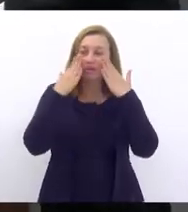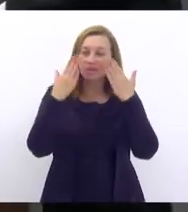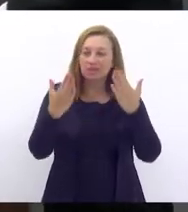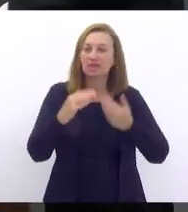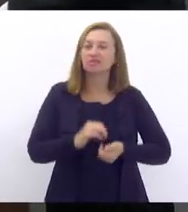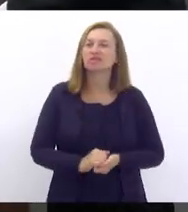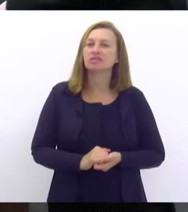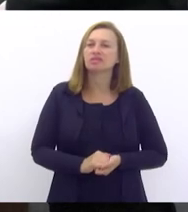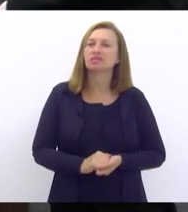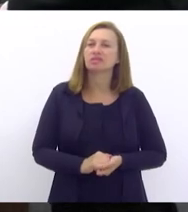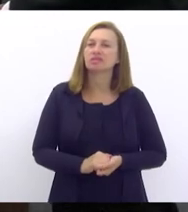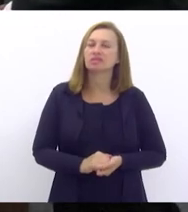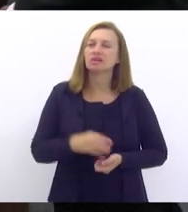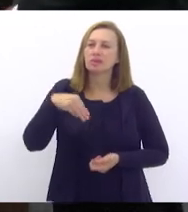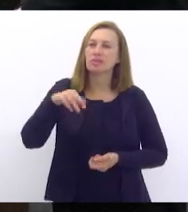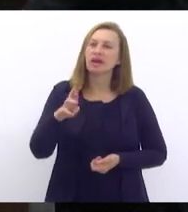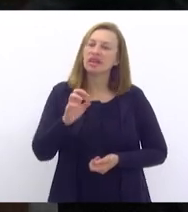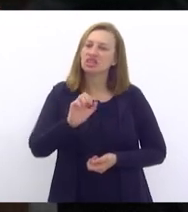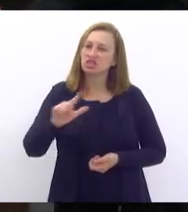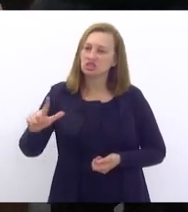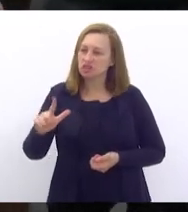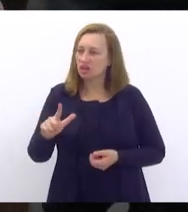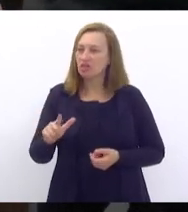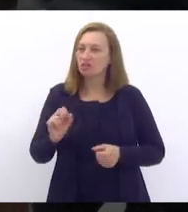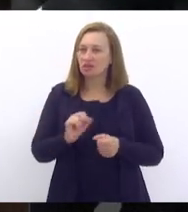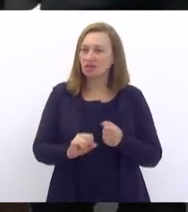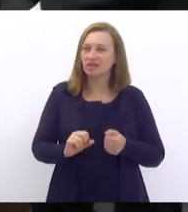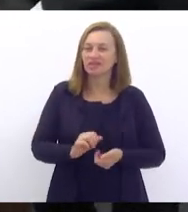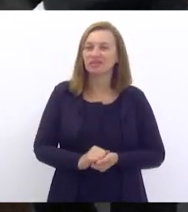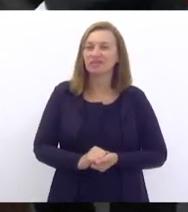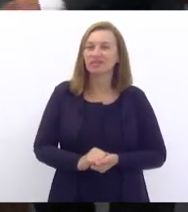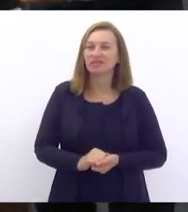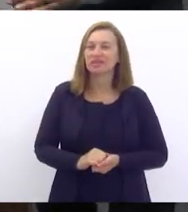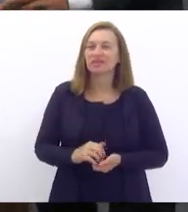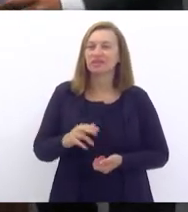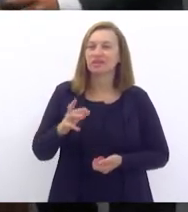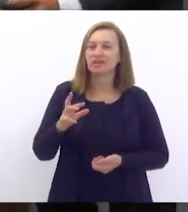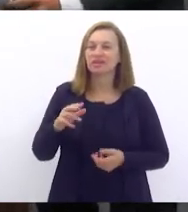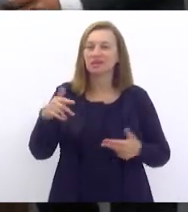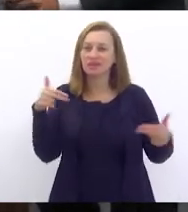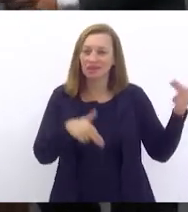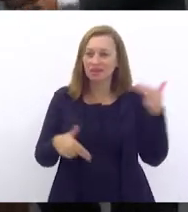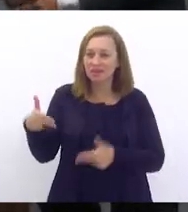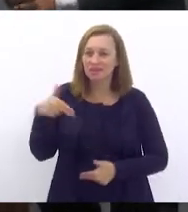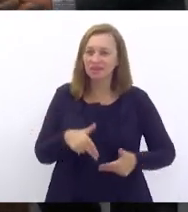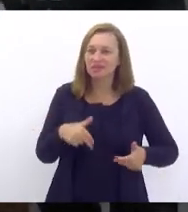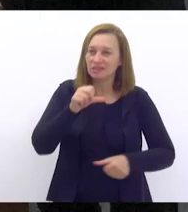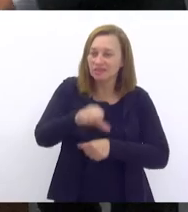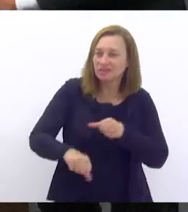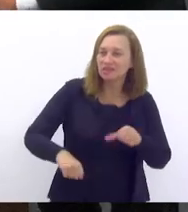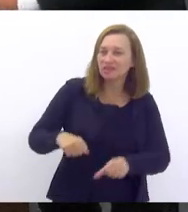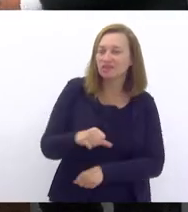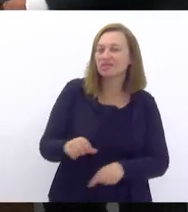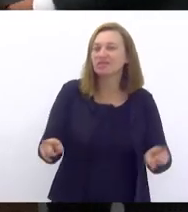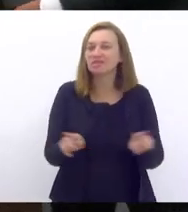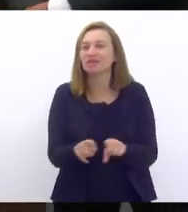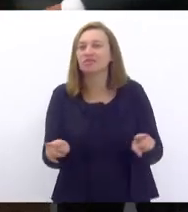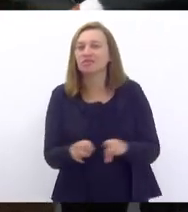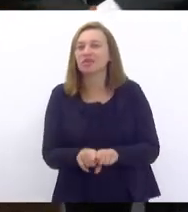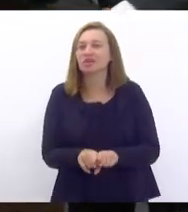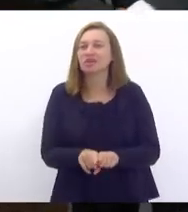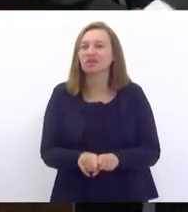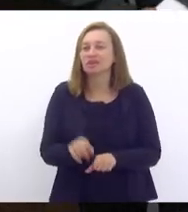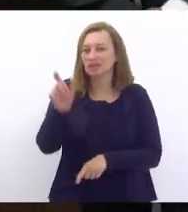como Marechal fez. Eu cresci ouvindo Marechal, e o hip-hop foi um dos instrumentos de transformação também